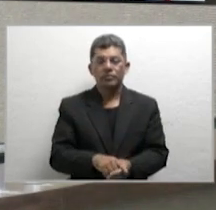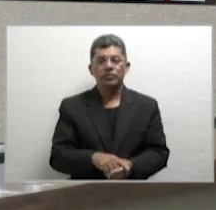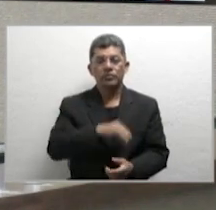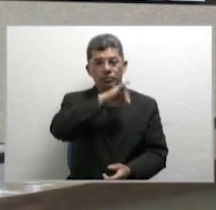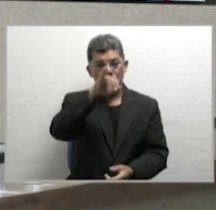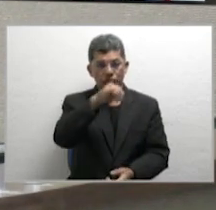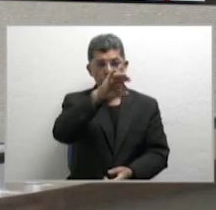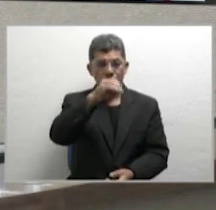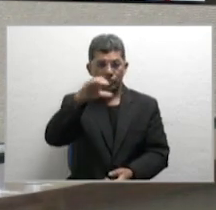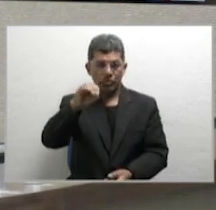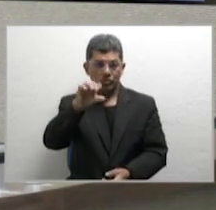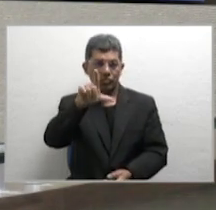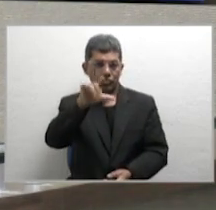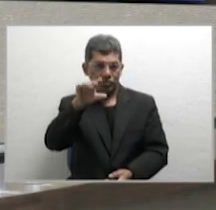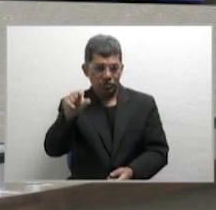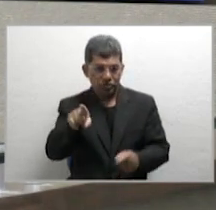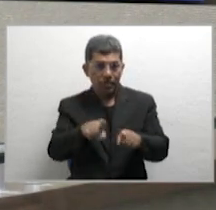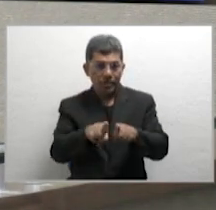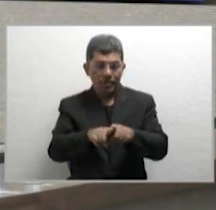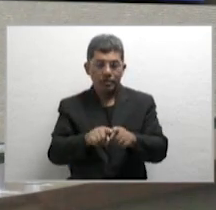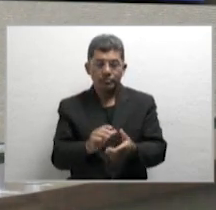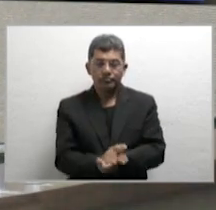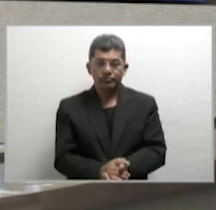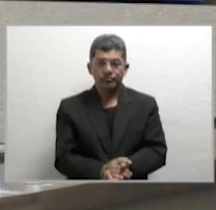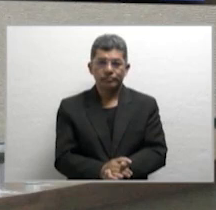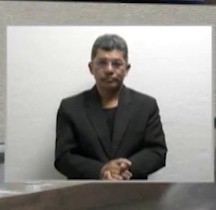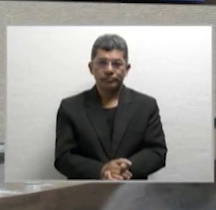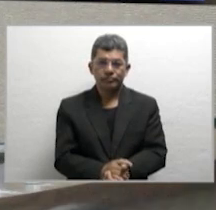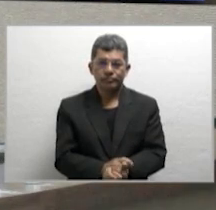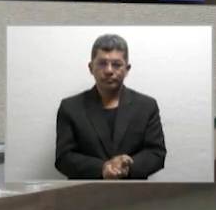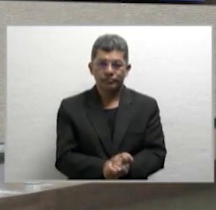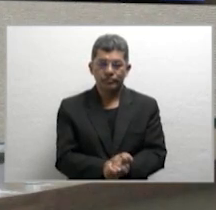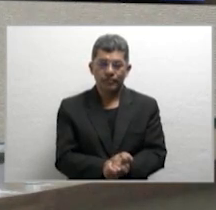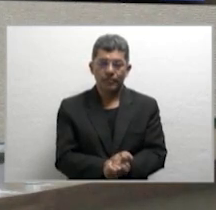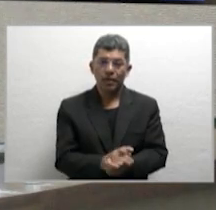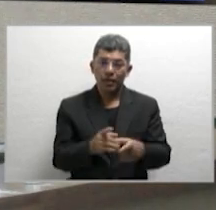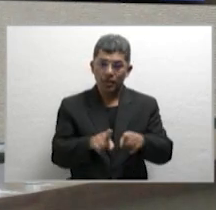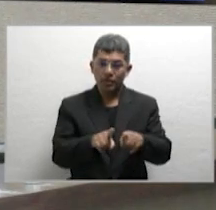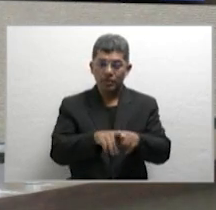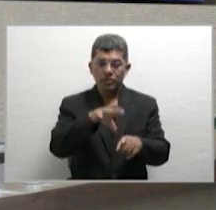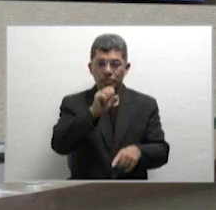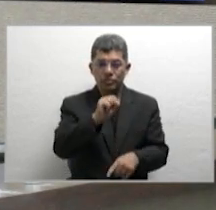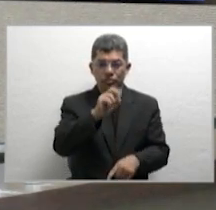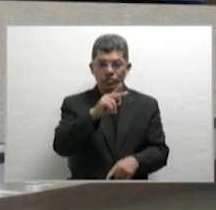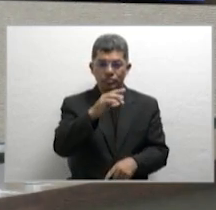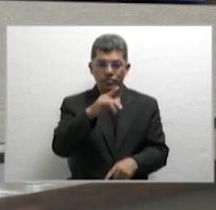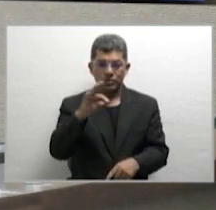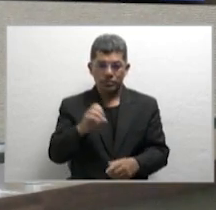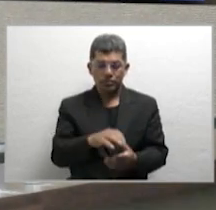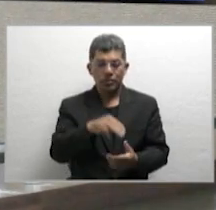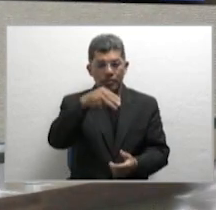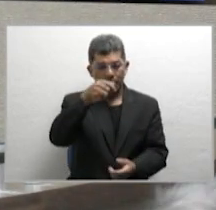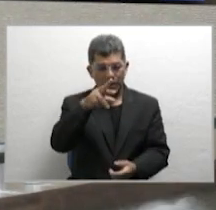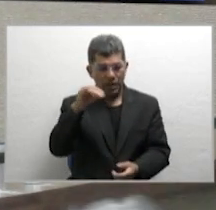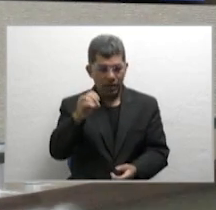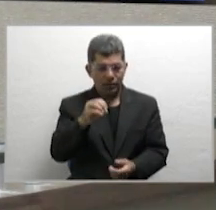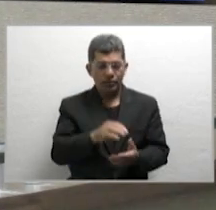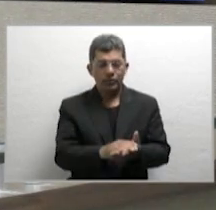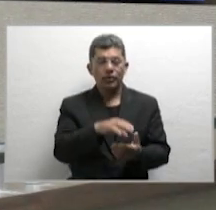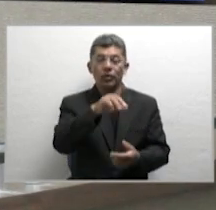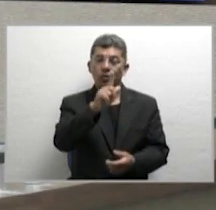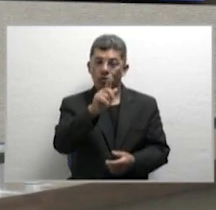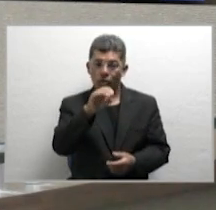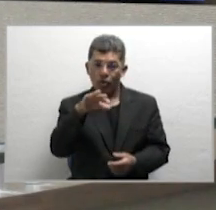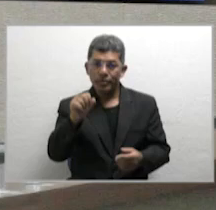Luiz, que está compondo a Comissão de Segurança Pública, e na condição de suplentes, Mário César Filho, doutor